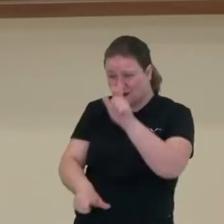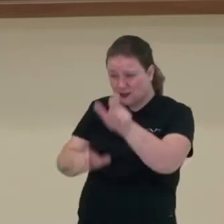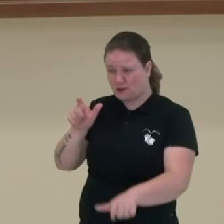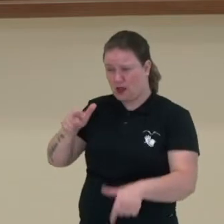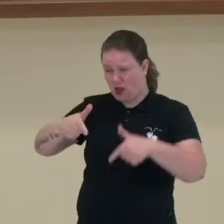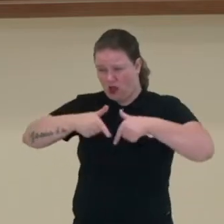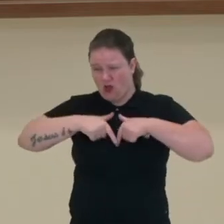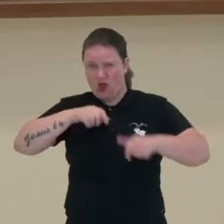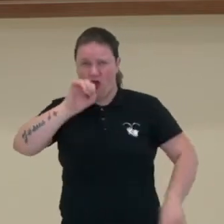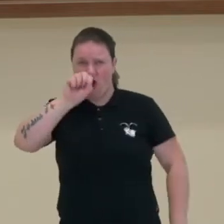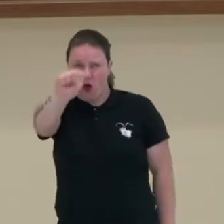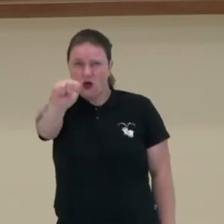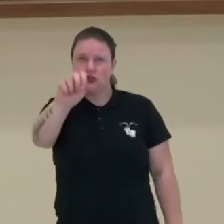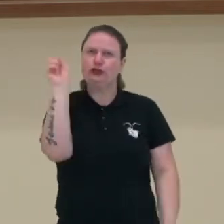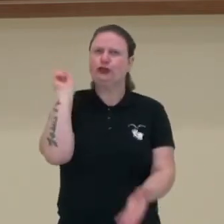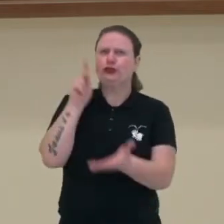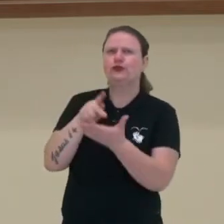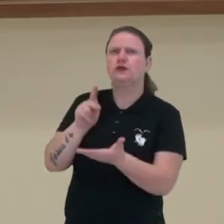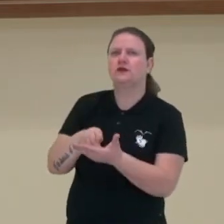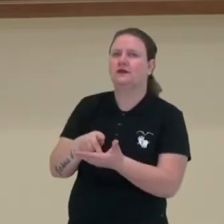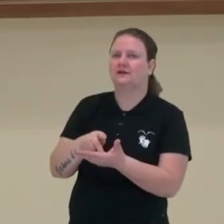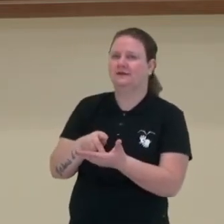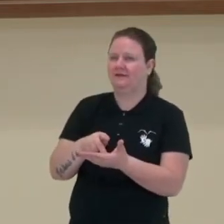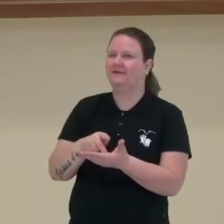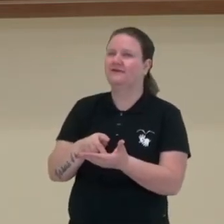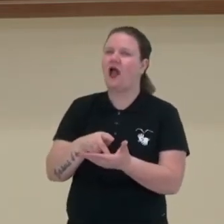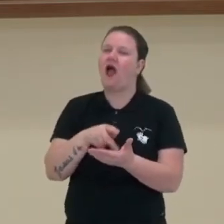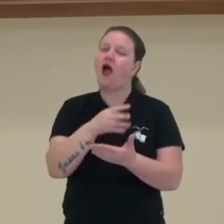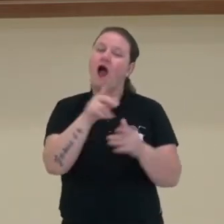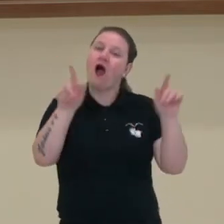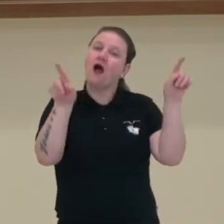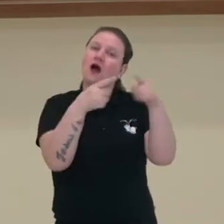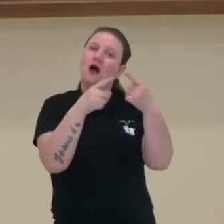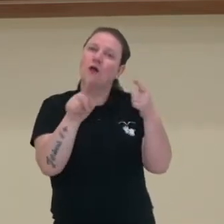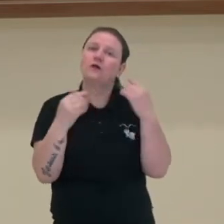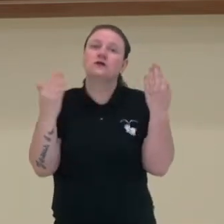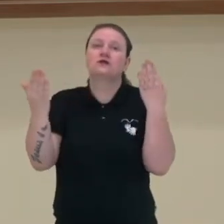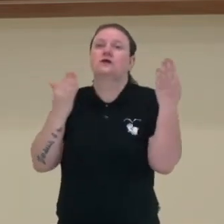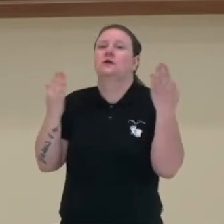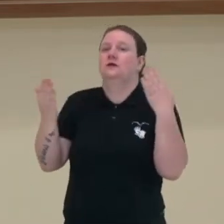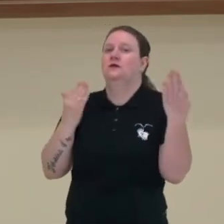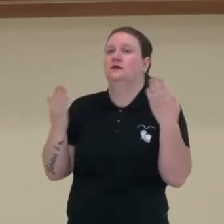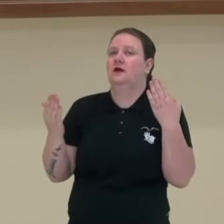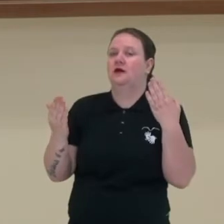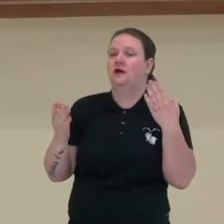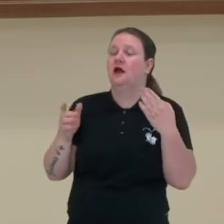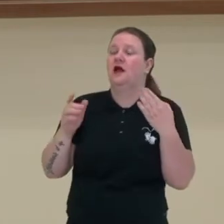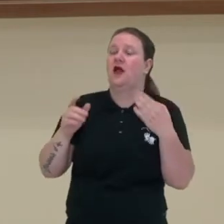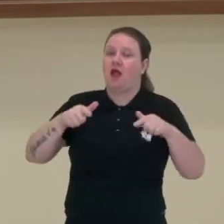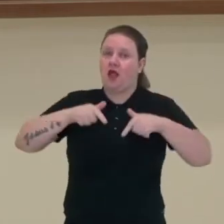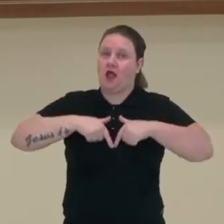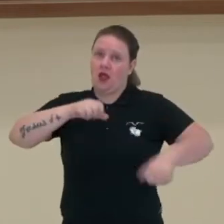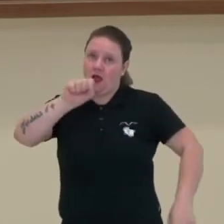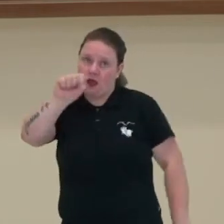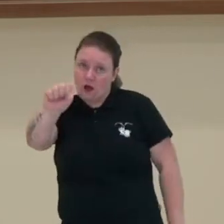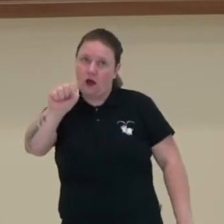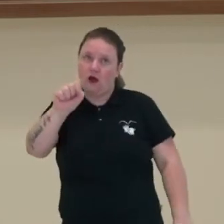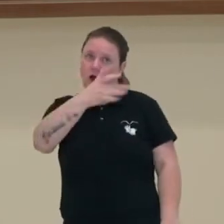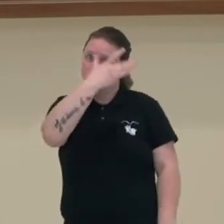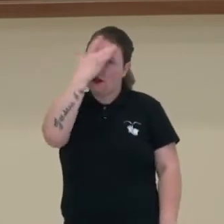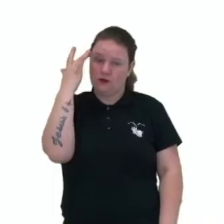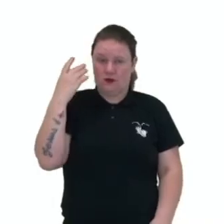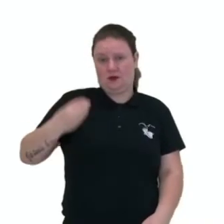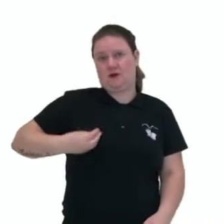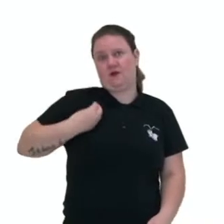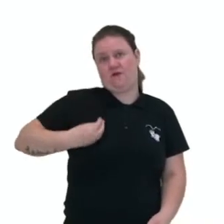e heroínas, porque enfrentam as batalhas do dia a dia para trazer o melhor para suas famílias. Ao longo da